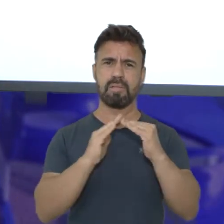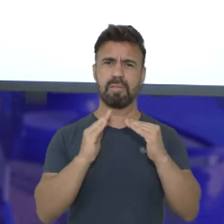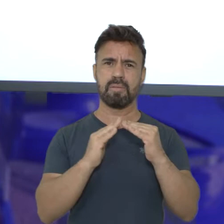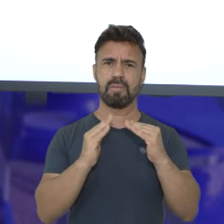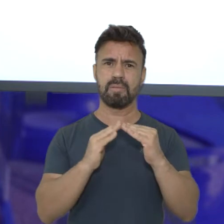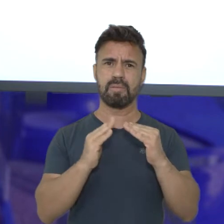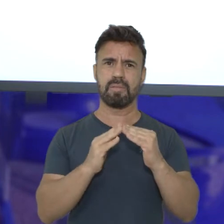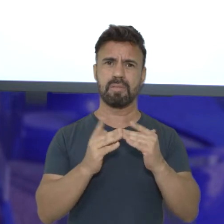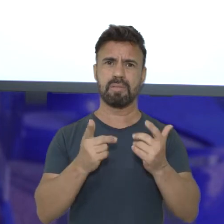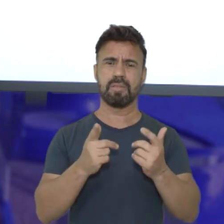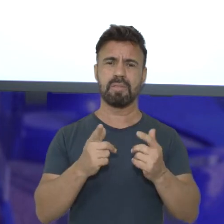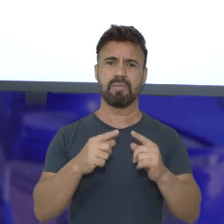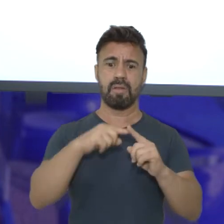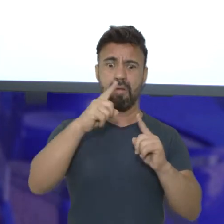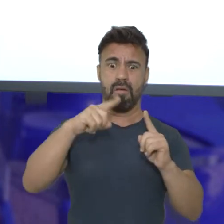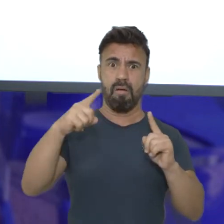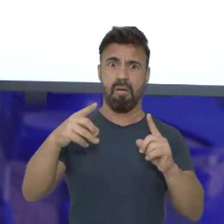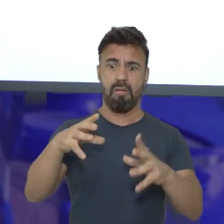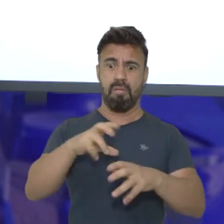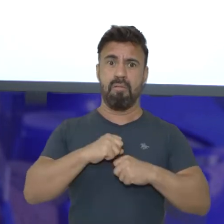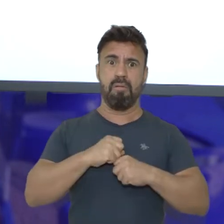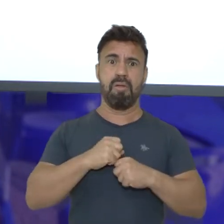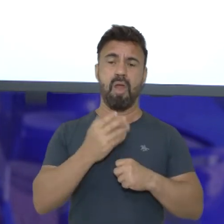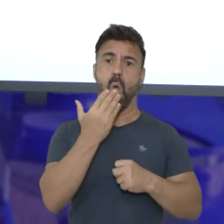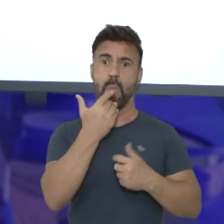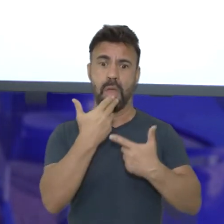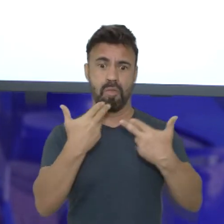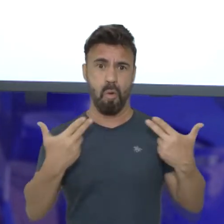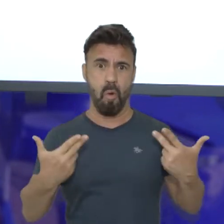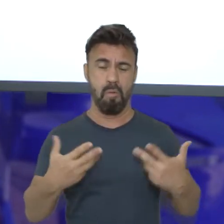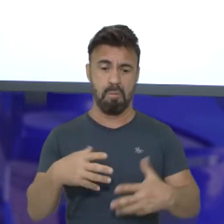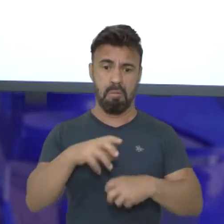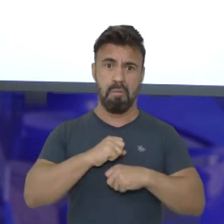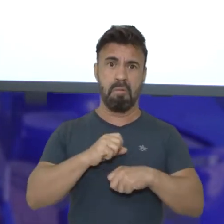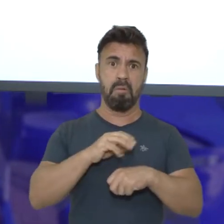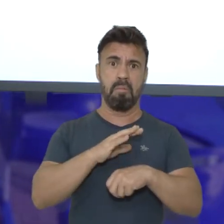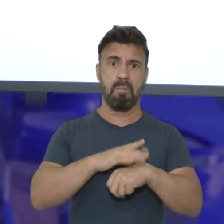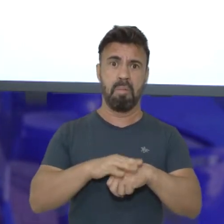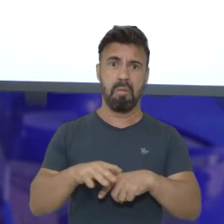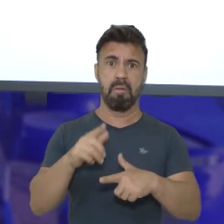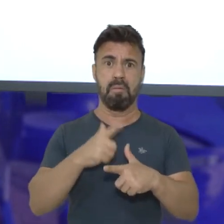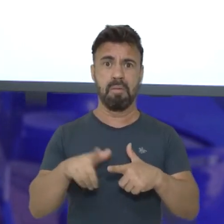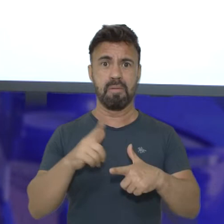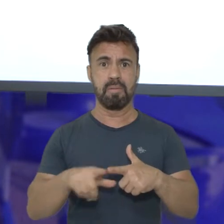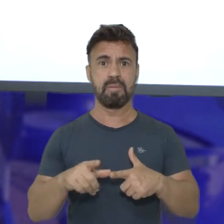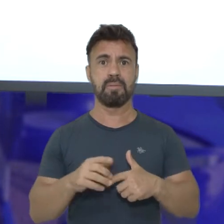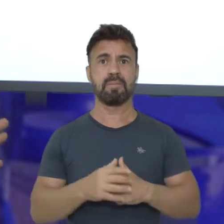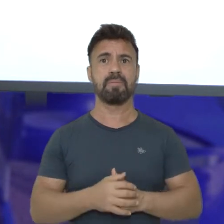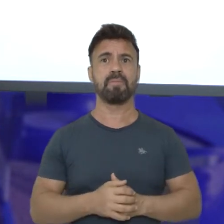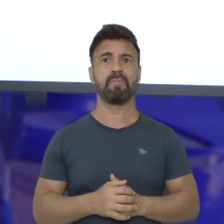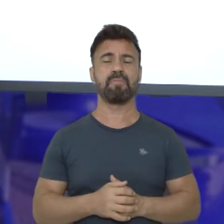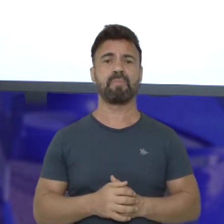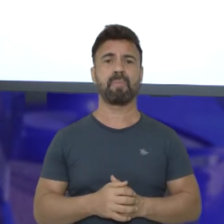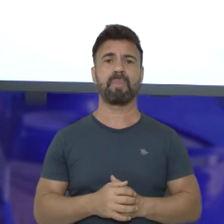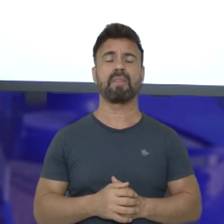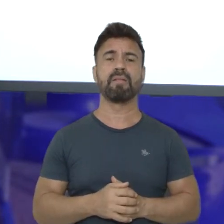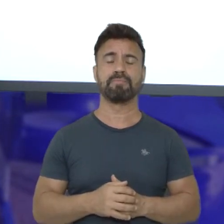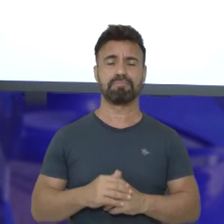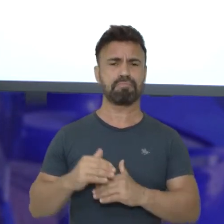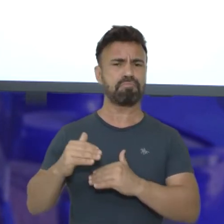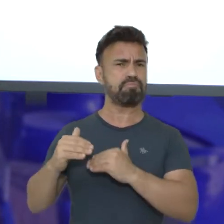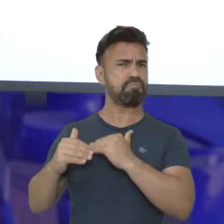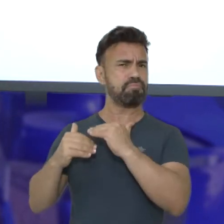você não está ficando radioativo por estar comendo algum suposto alimento que passou por esse processo, tá? Esse